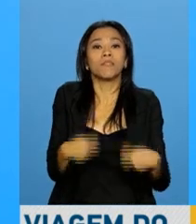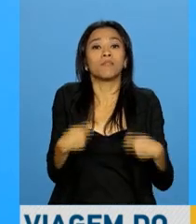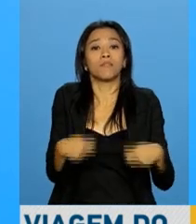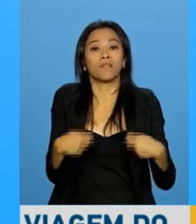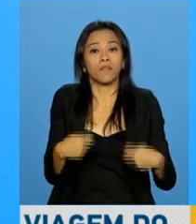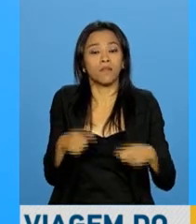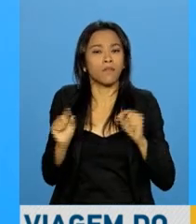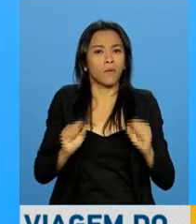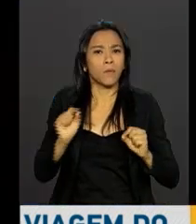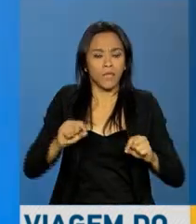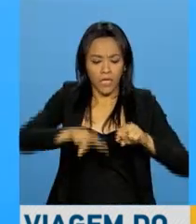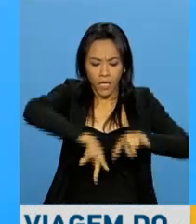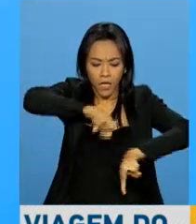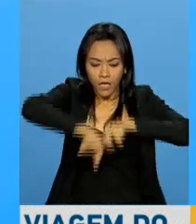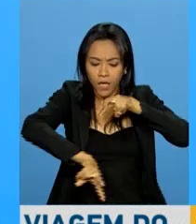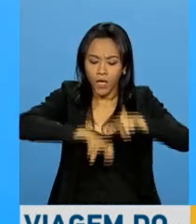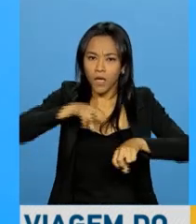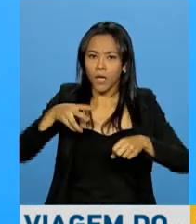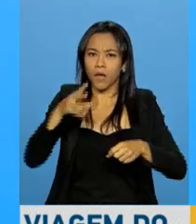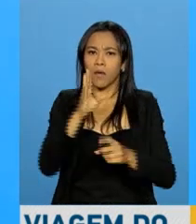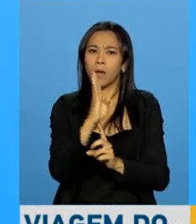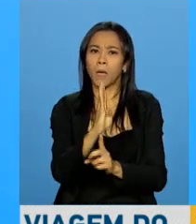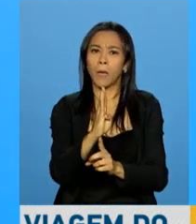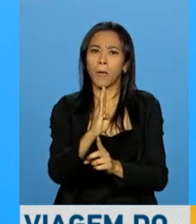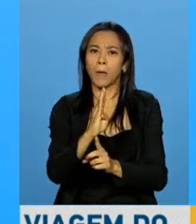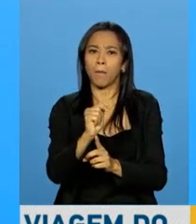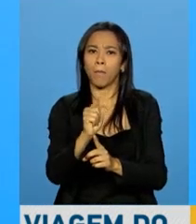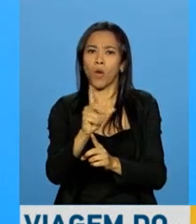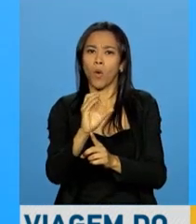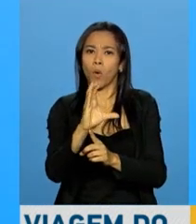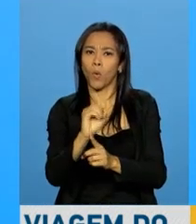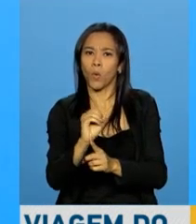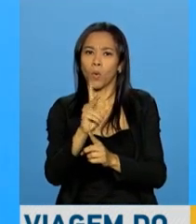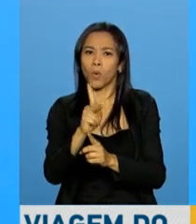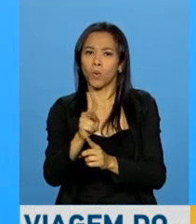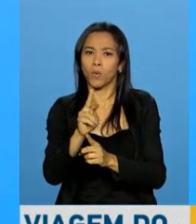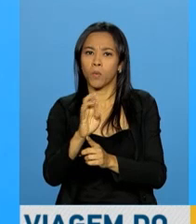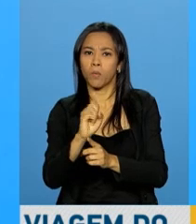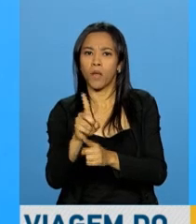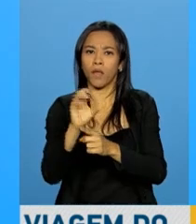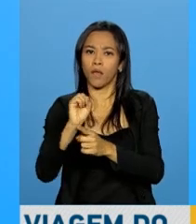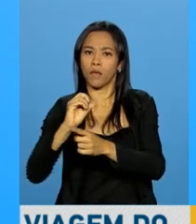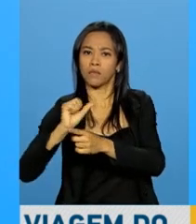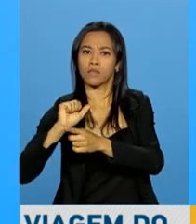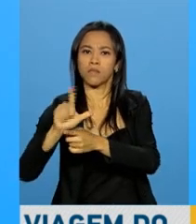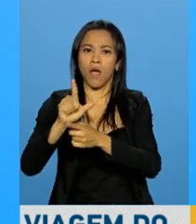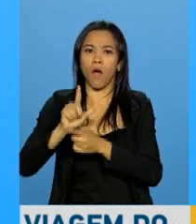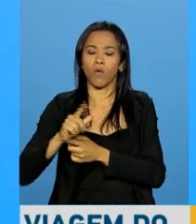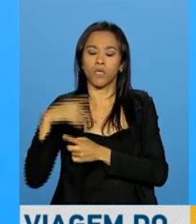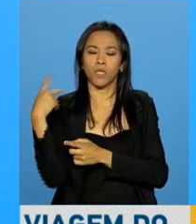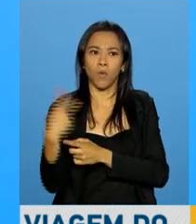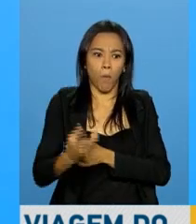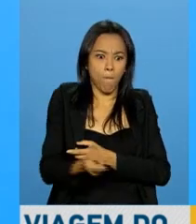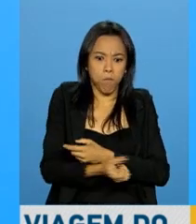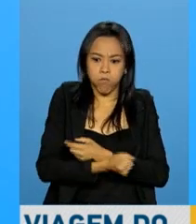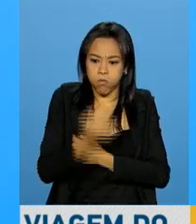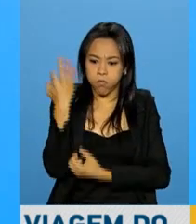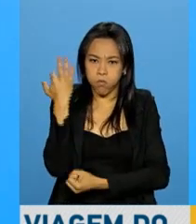na exploração do chamado bloco do pré-sal, que tem bilhões e bilhões de barris de petróleo,